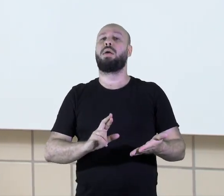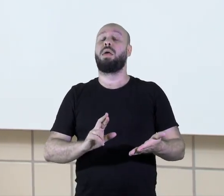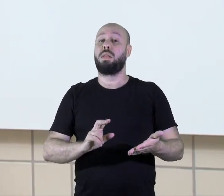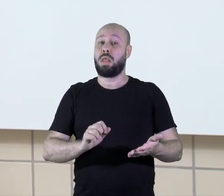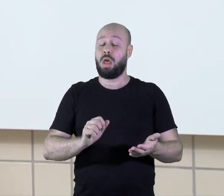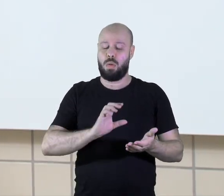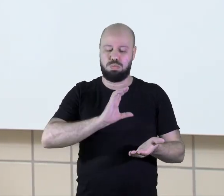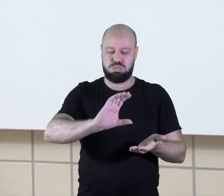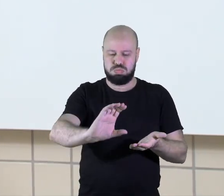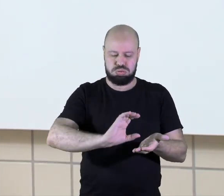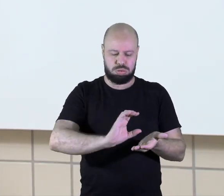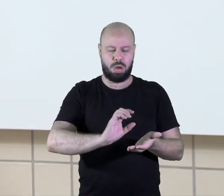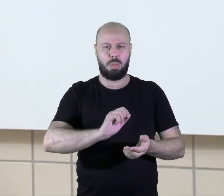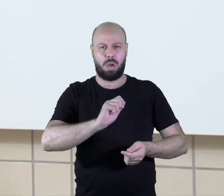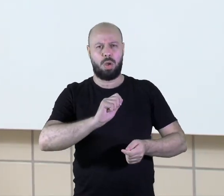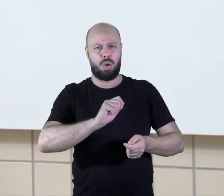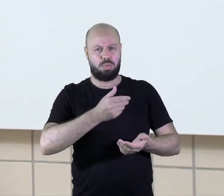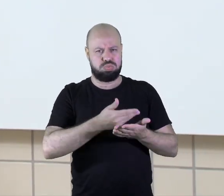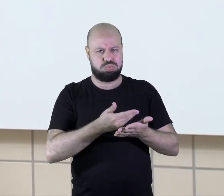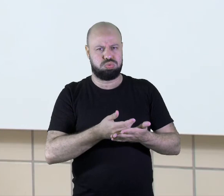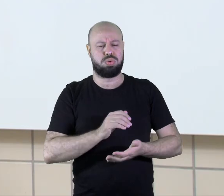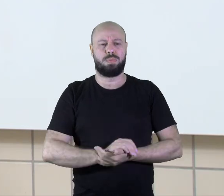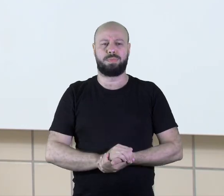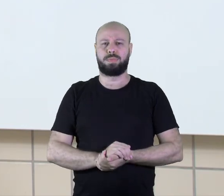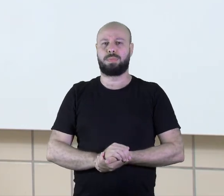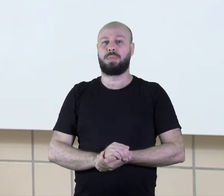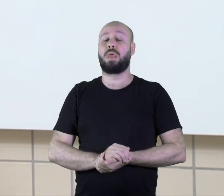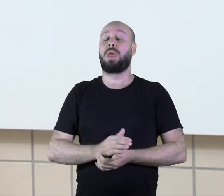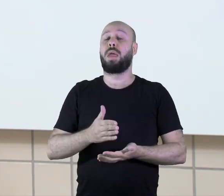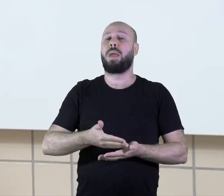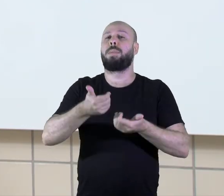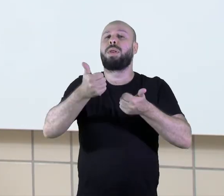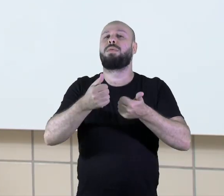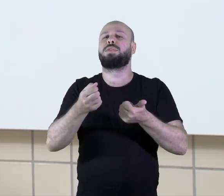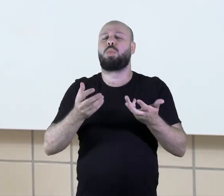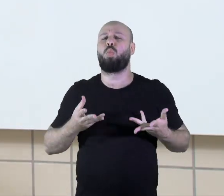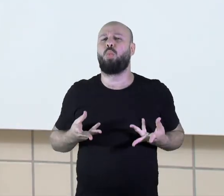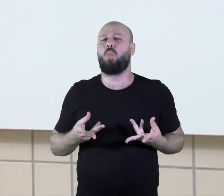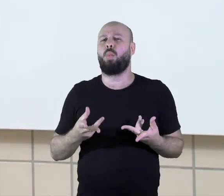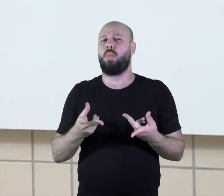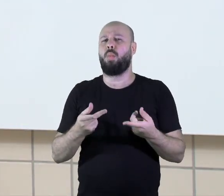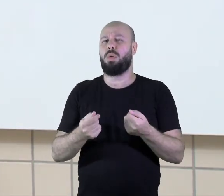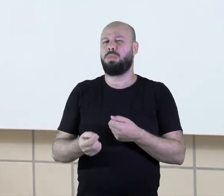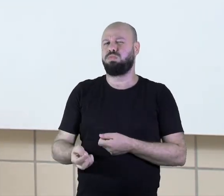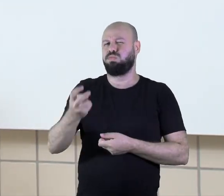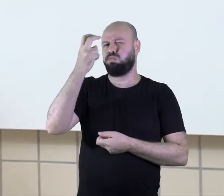de estudo. Que isso é importante para você melhorar sua qualidade de